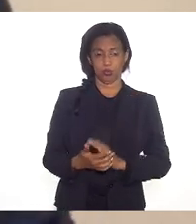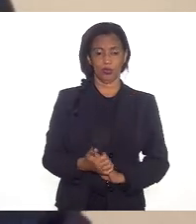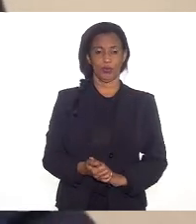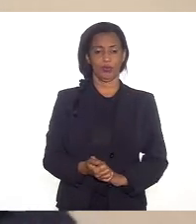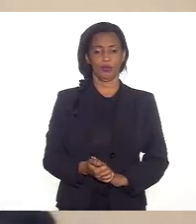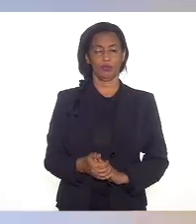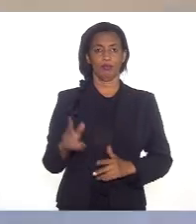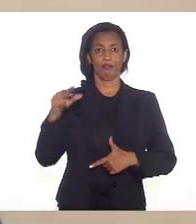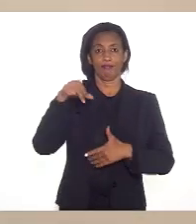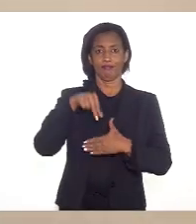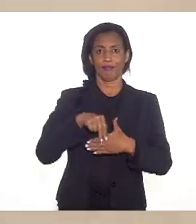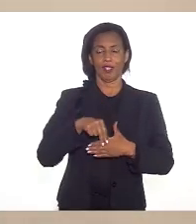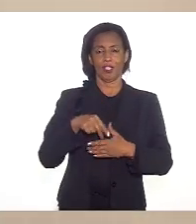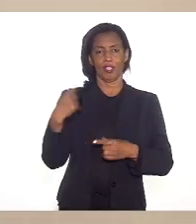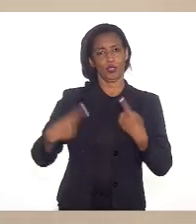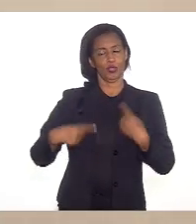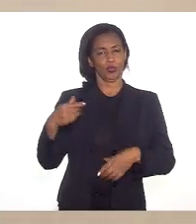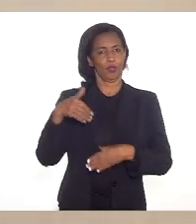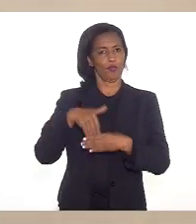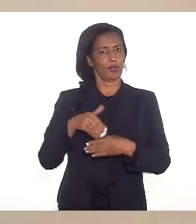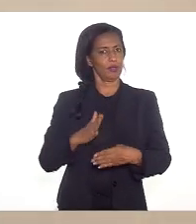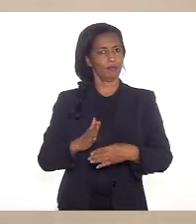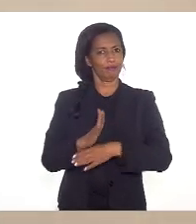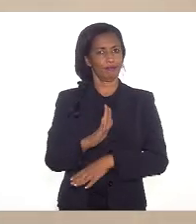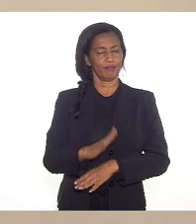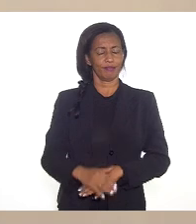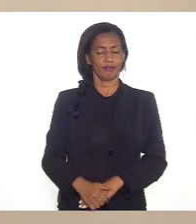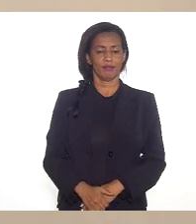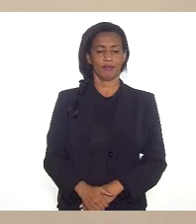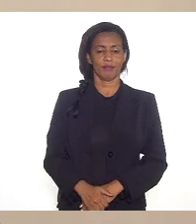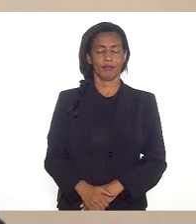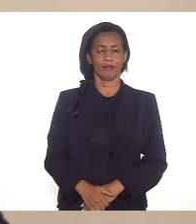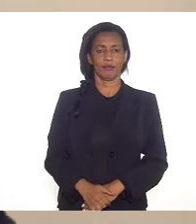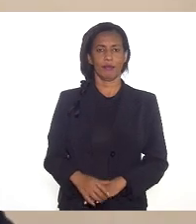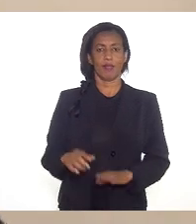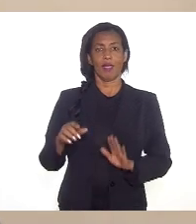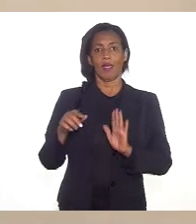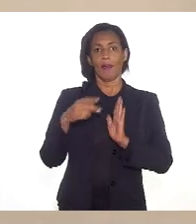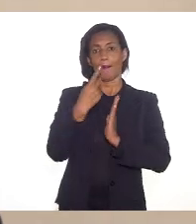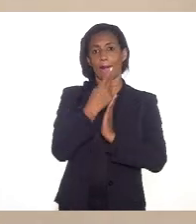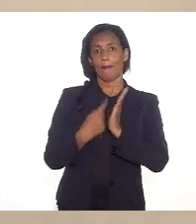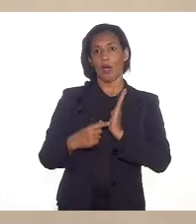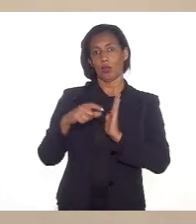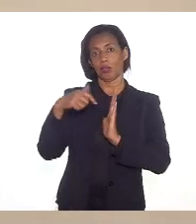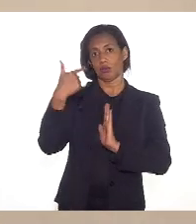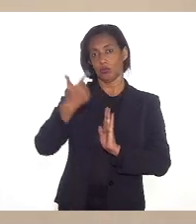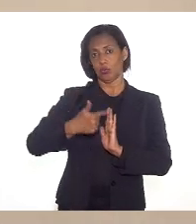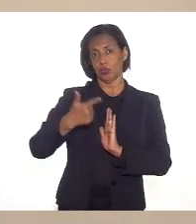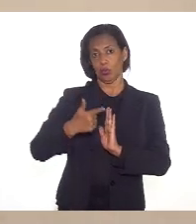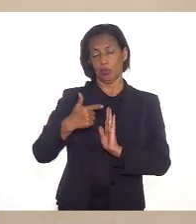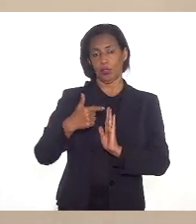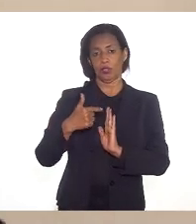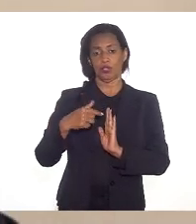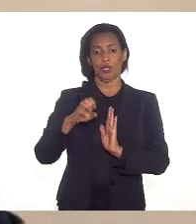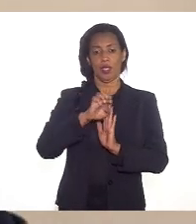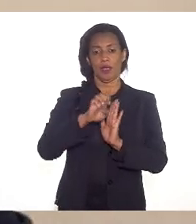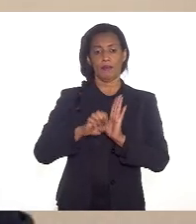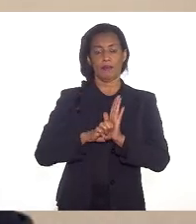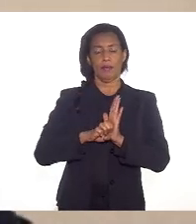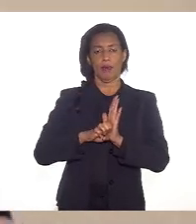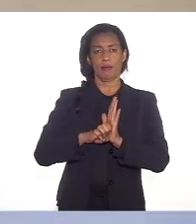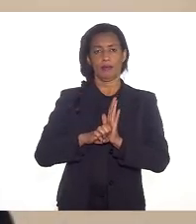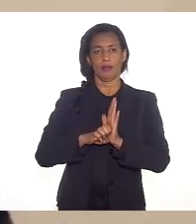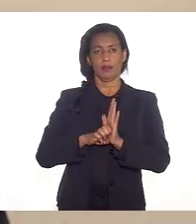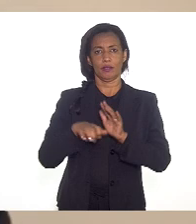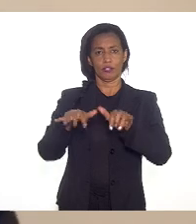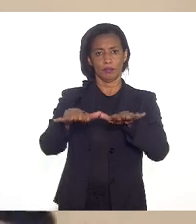Pela anexação, em discussão e votação, aprovado. O item 2 da pauta, discussão e votação dos pareceres, são as emendas de plenário, relator deputado Carlos